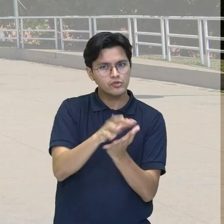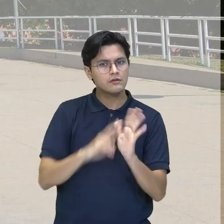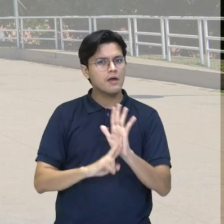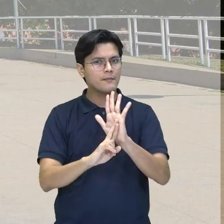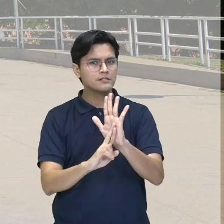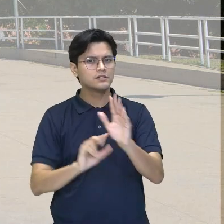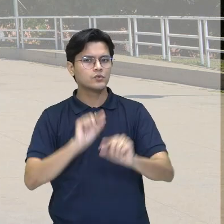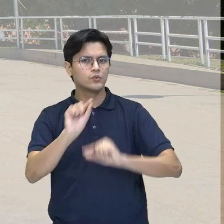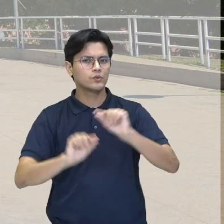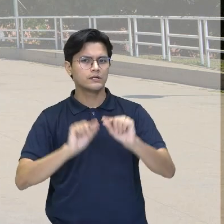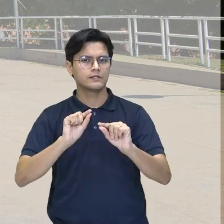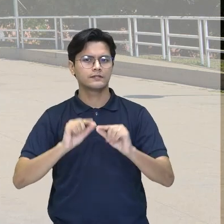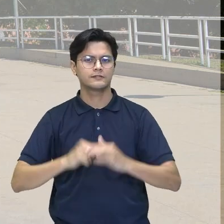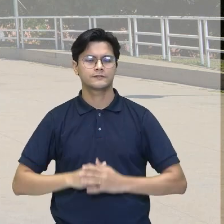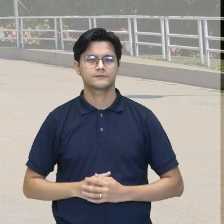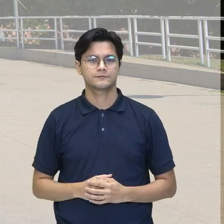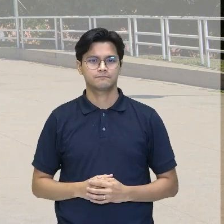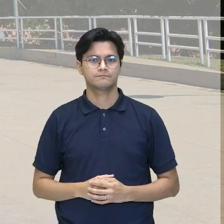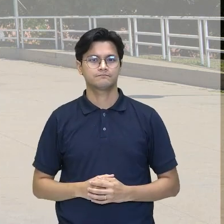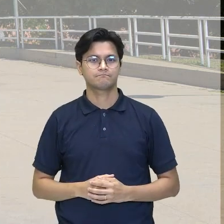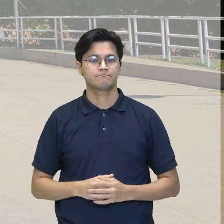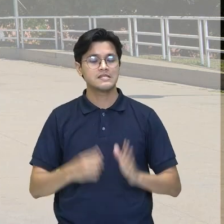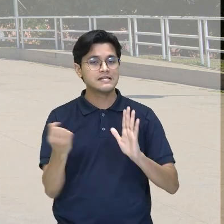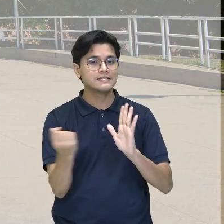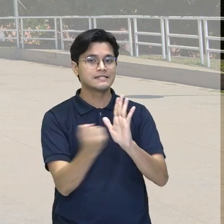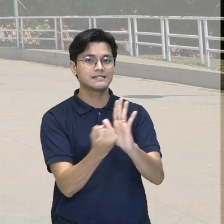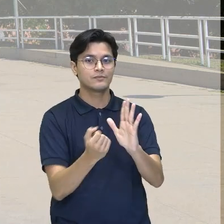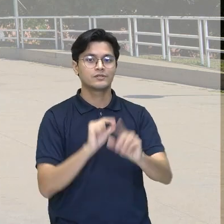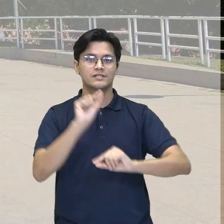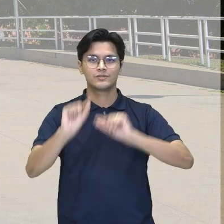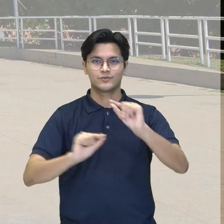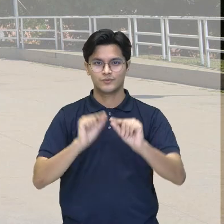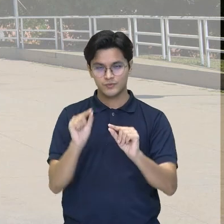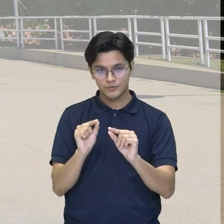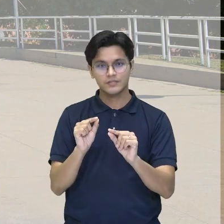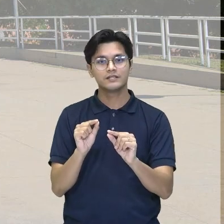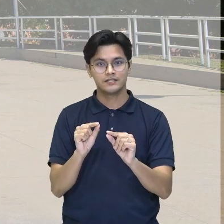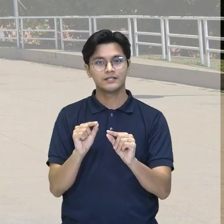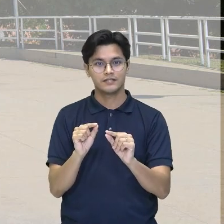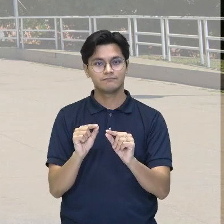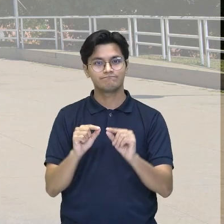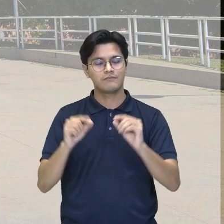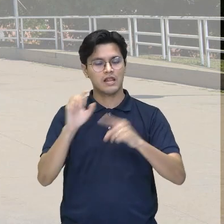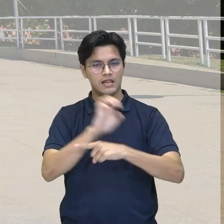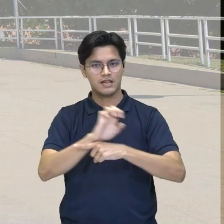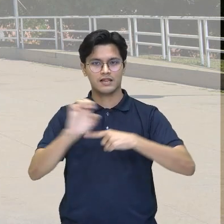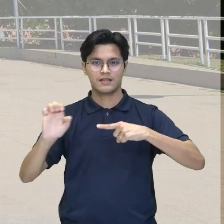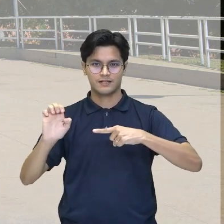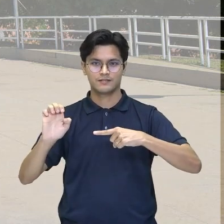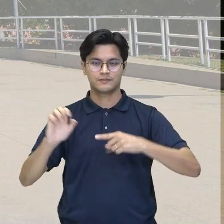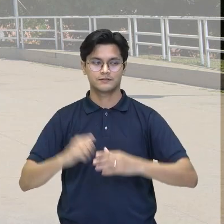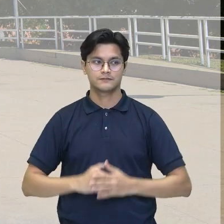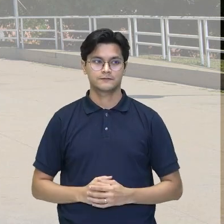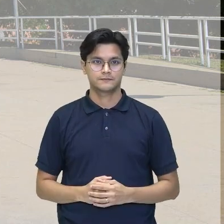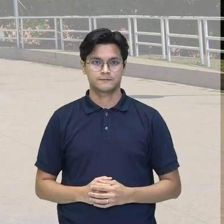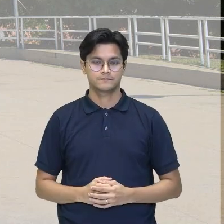Ele representa, né, ele simboliza a passagem, né, da linha do Equador.